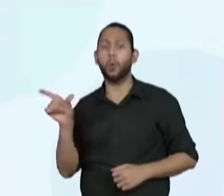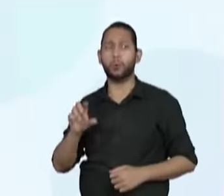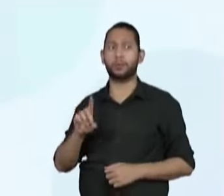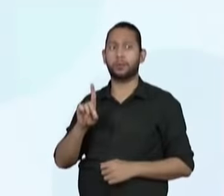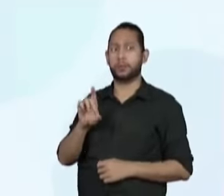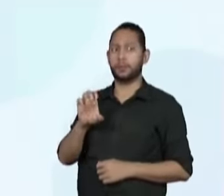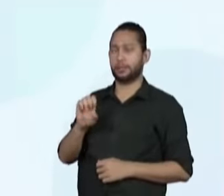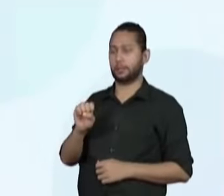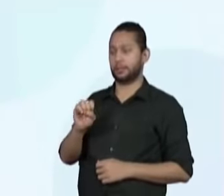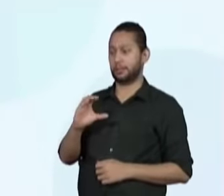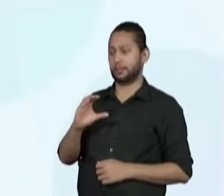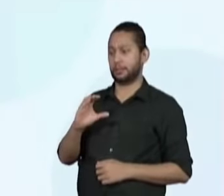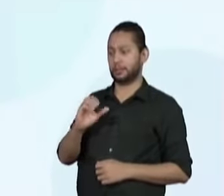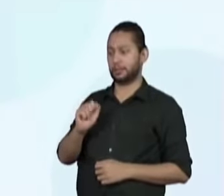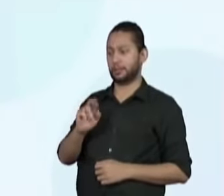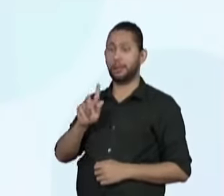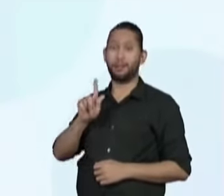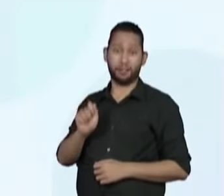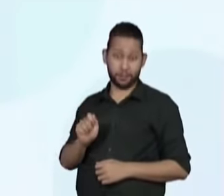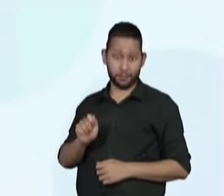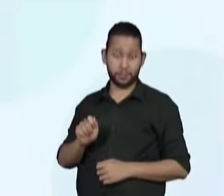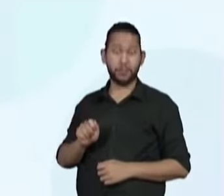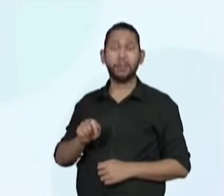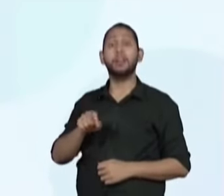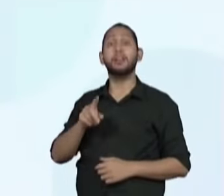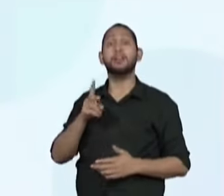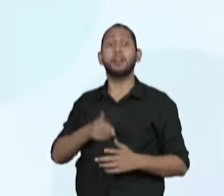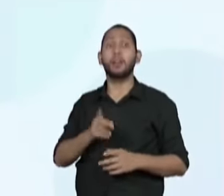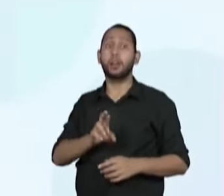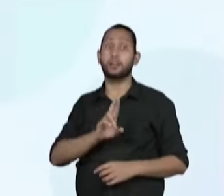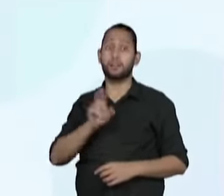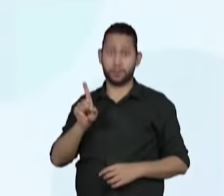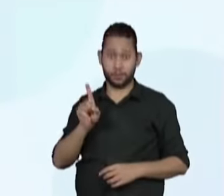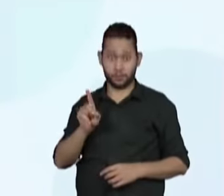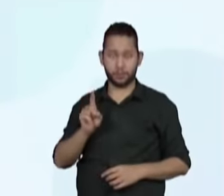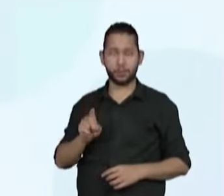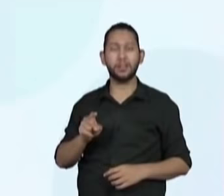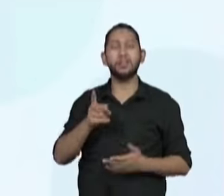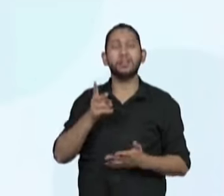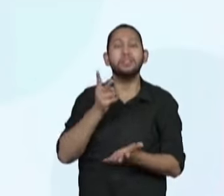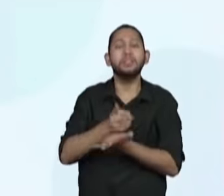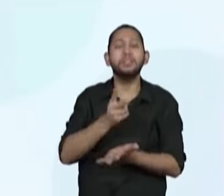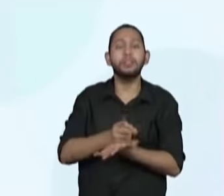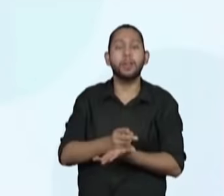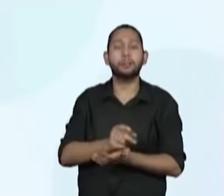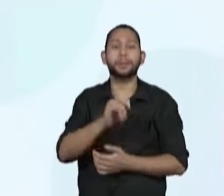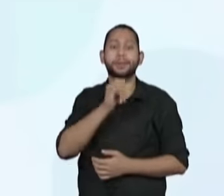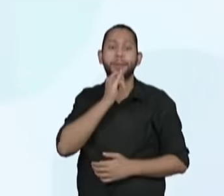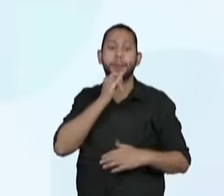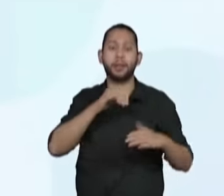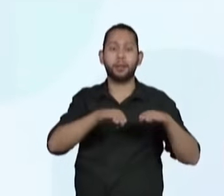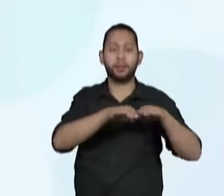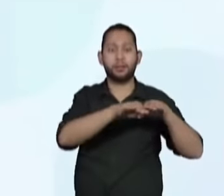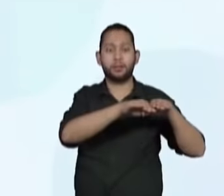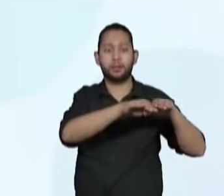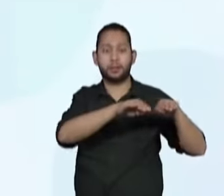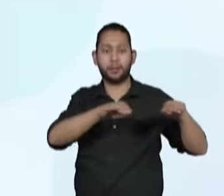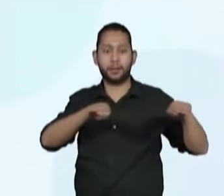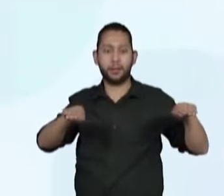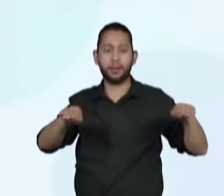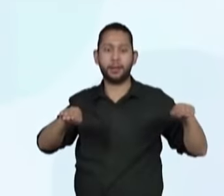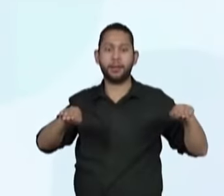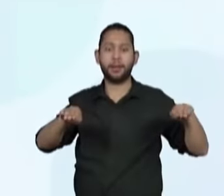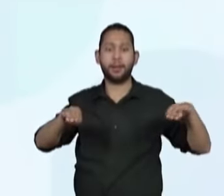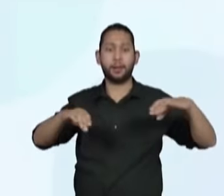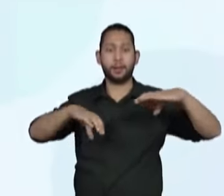E ele se localiza sempre sobre uma verga. Ou seja, você tem sempre, né, na linha das nascentes, você tem,